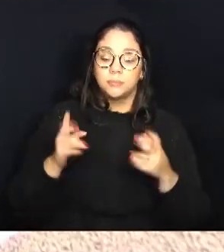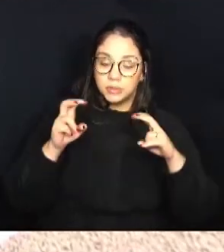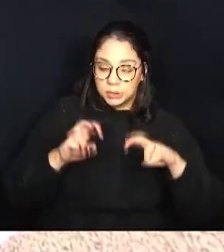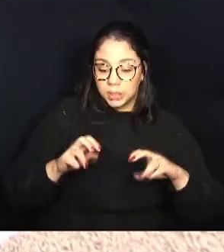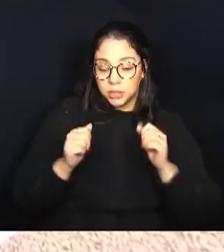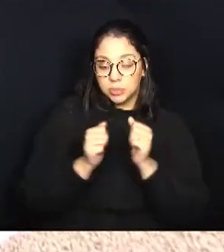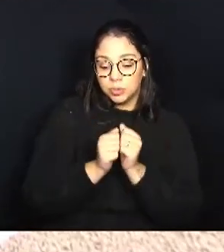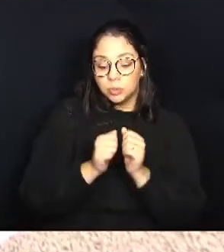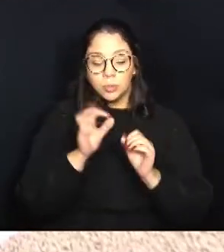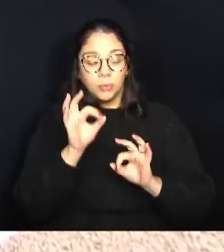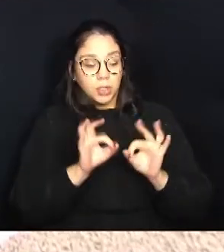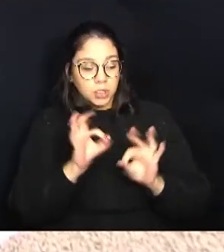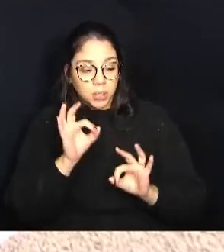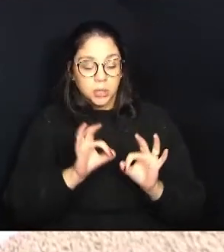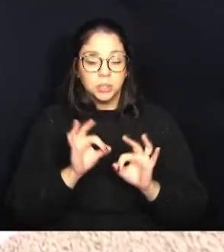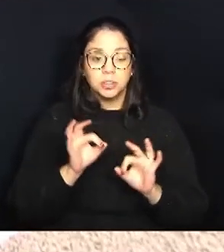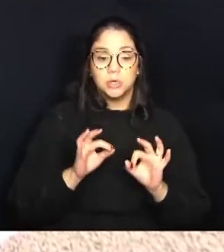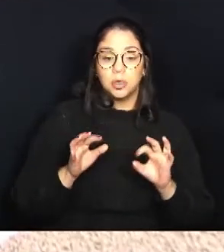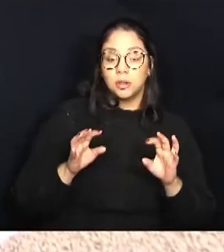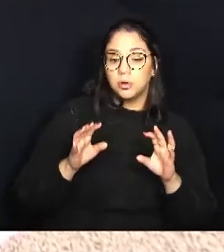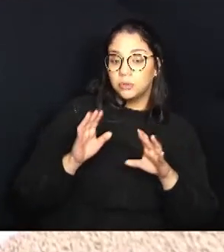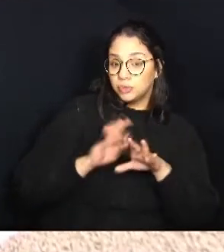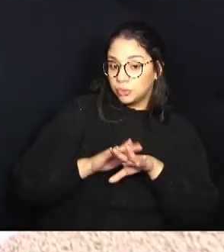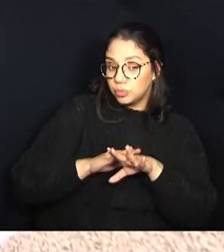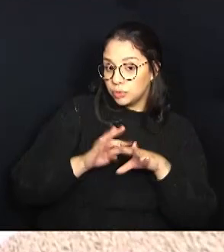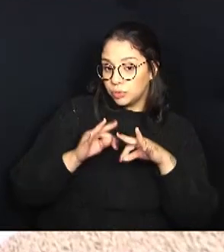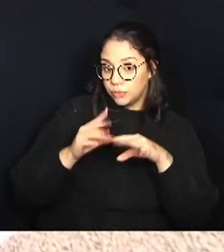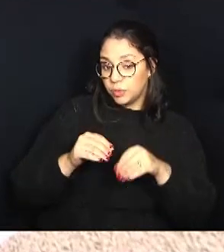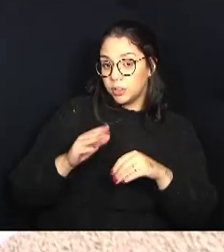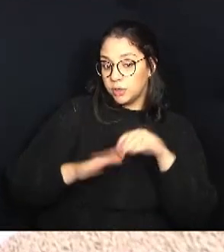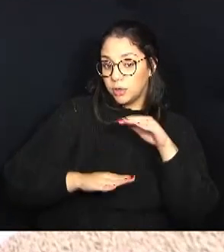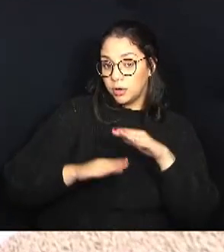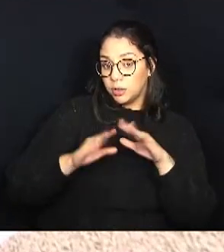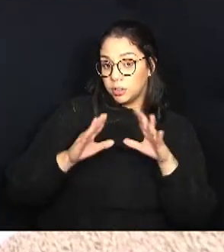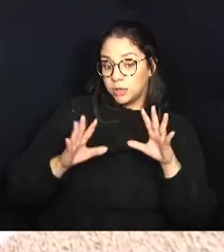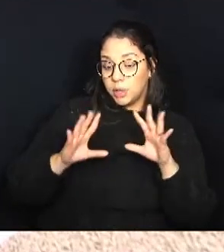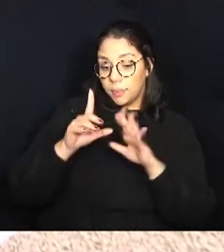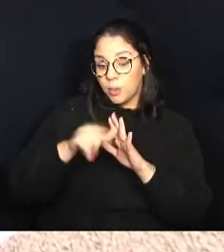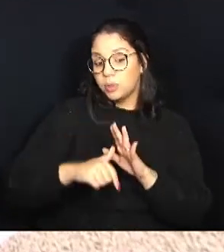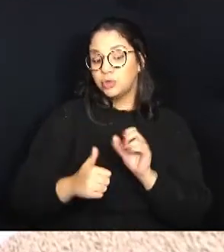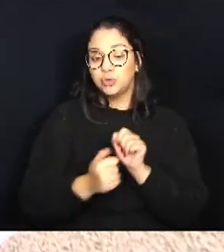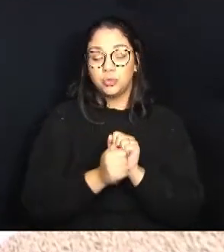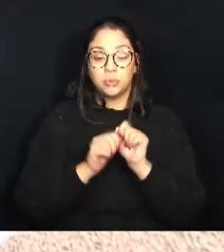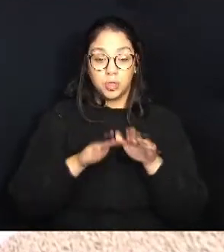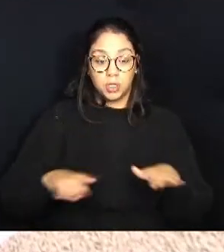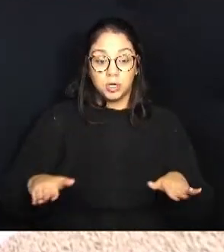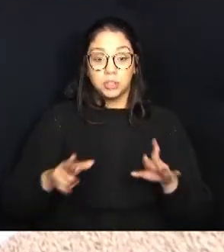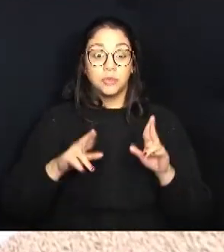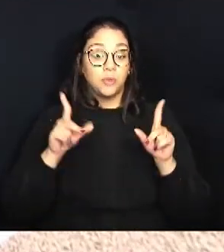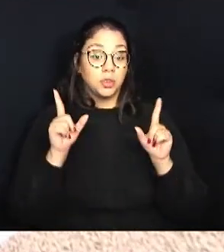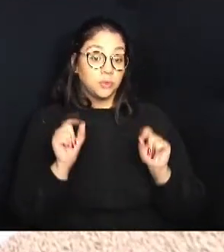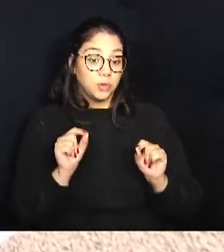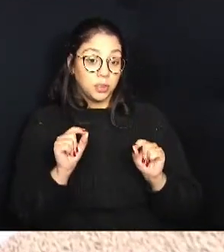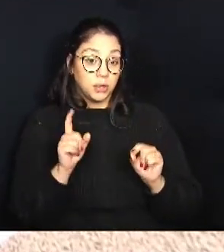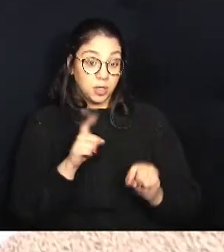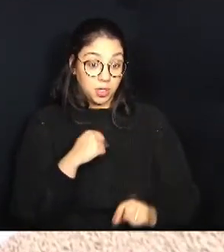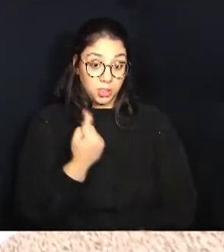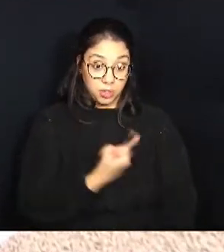gente planeja, a gente faz todo o processo para depois executar juntamente com as crianças. A diferença é entre